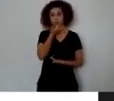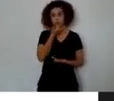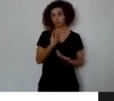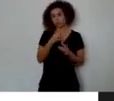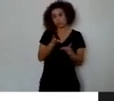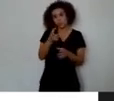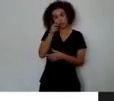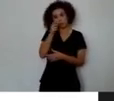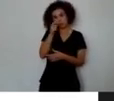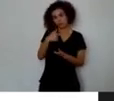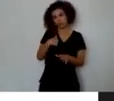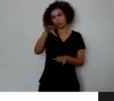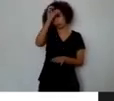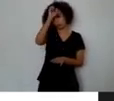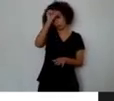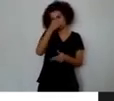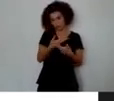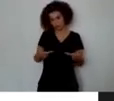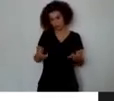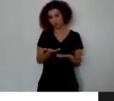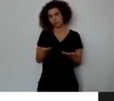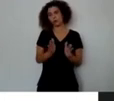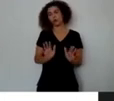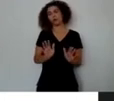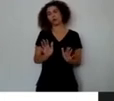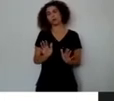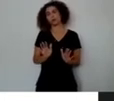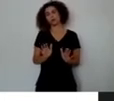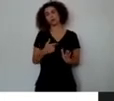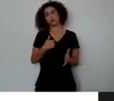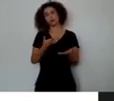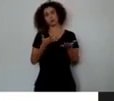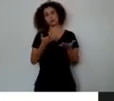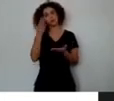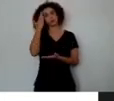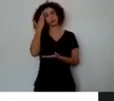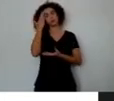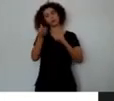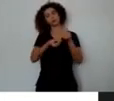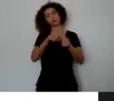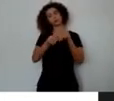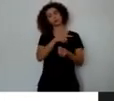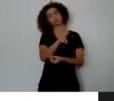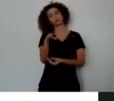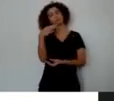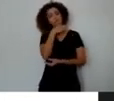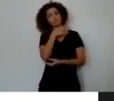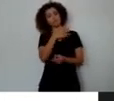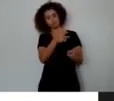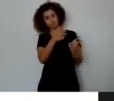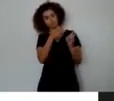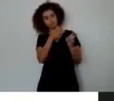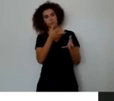curiosa a respeito, eu tô aprendendo muita coisa, né? Mas, assim, eu queria saber como vocês percebem isso, como vocês veem